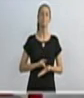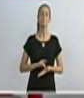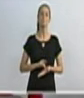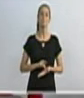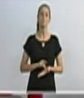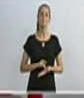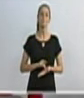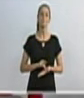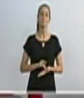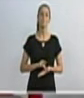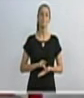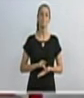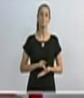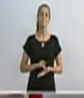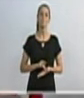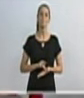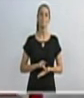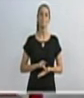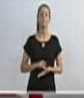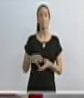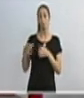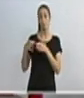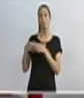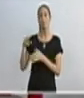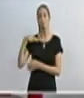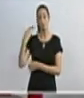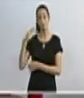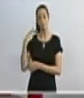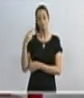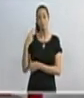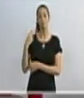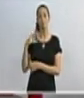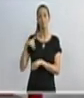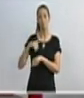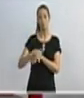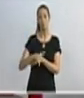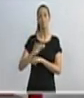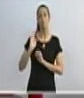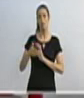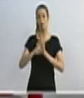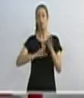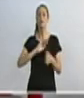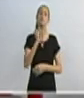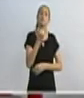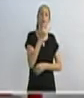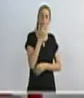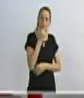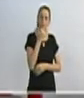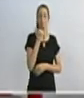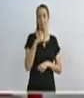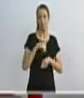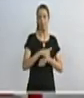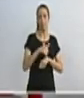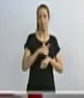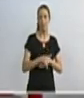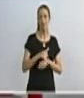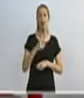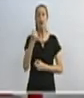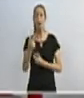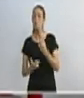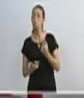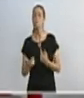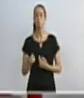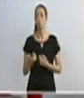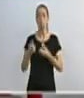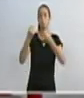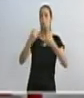inclusive os nossos próprios colegas parlamentares com algumas justificativas apresentadas, outras não,